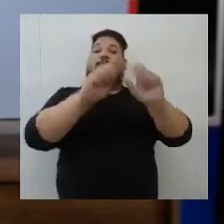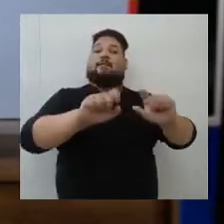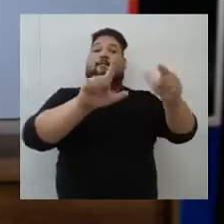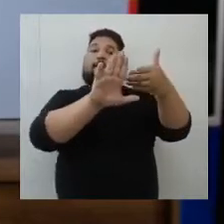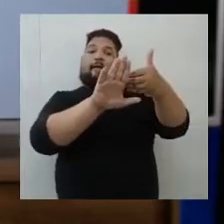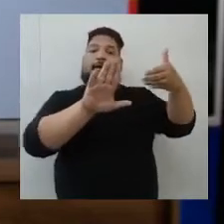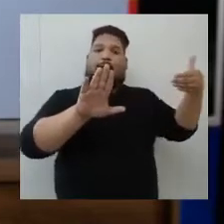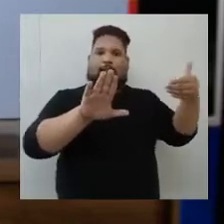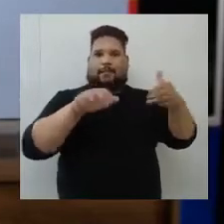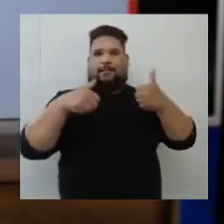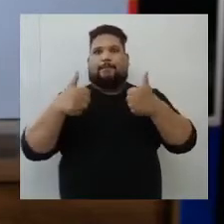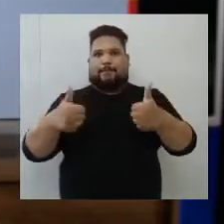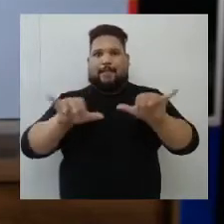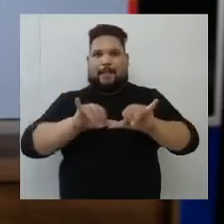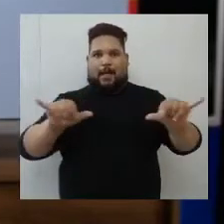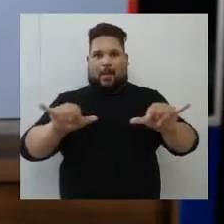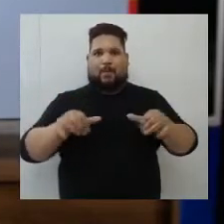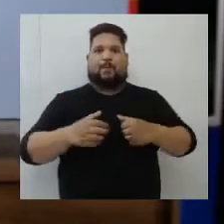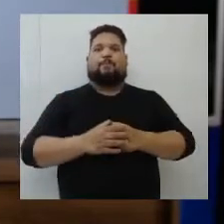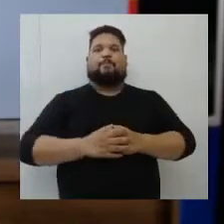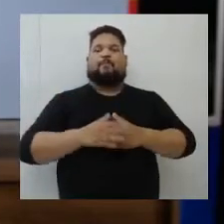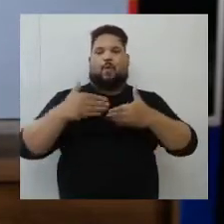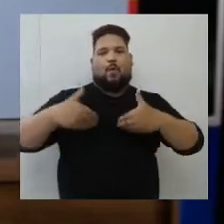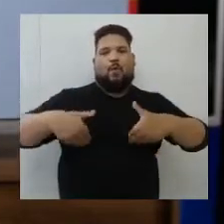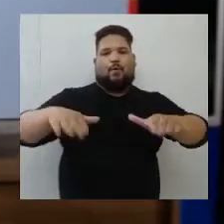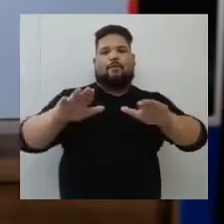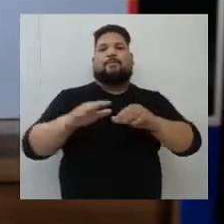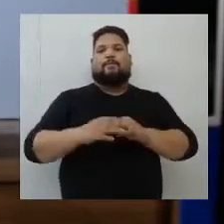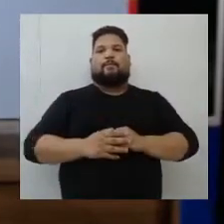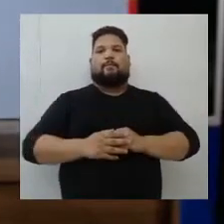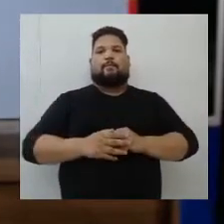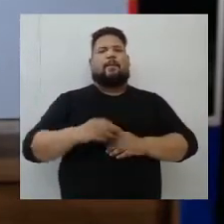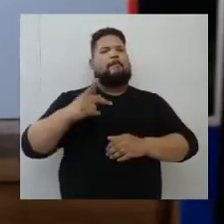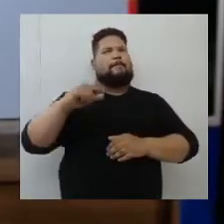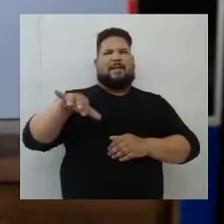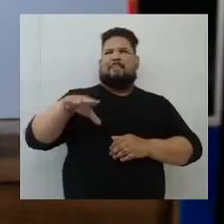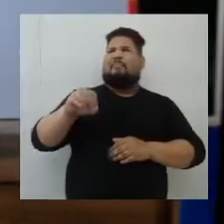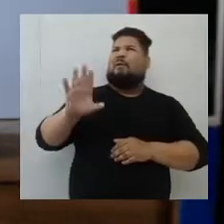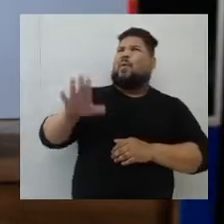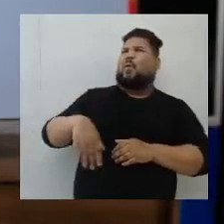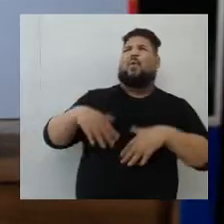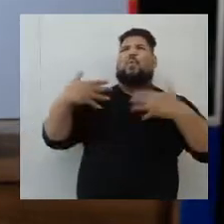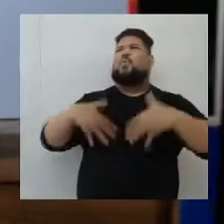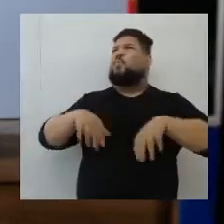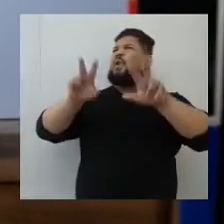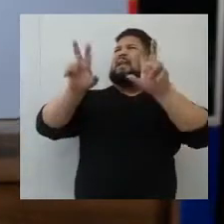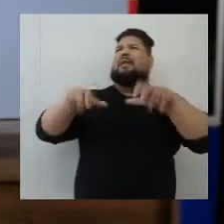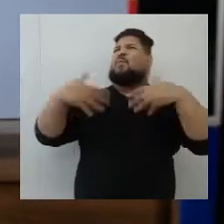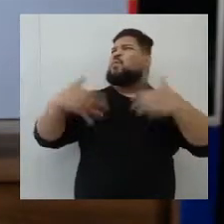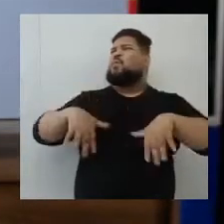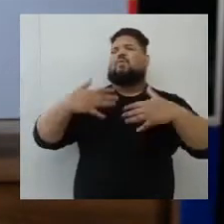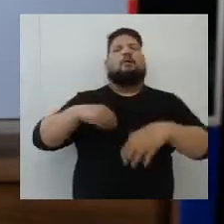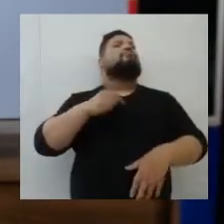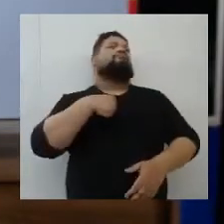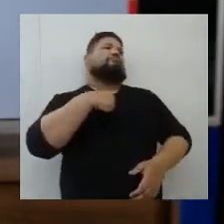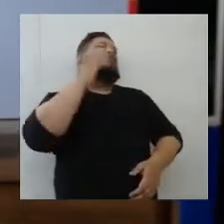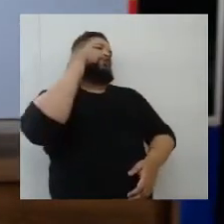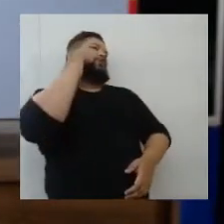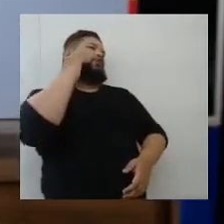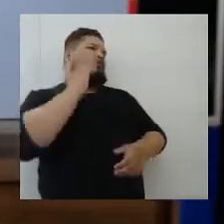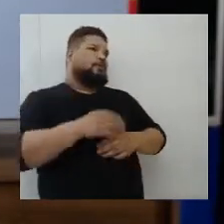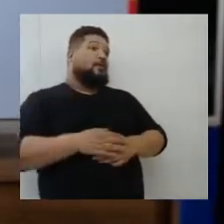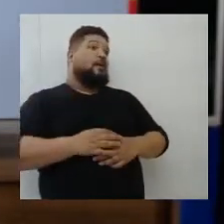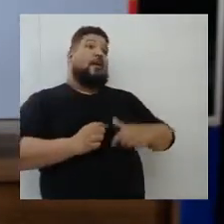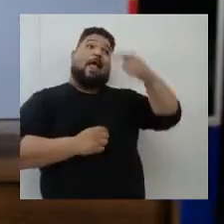anteriores. Tranquilo, gente? Vamos seguir. Pimpão, é muita coisa, eu sei. E a